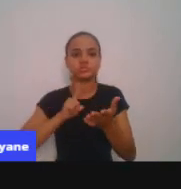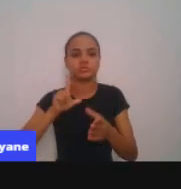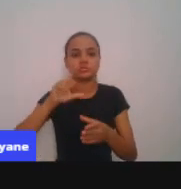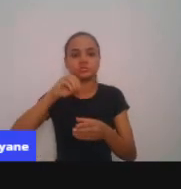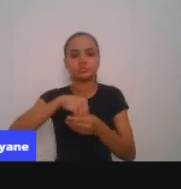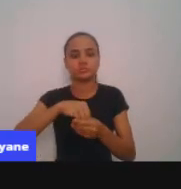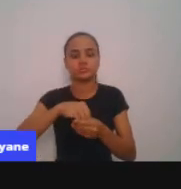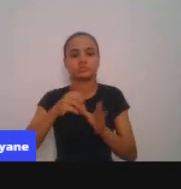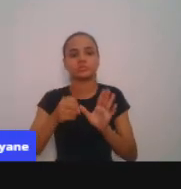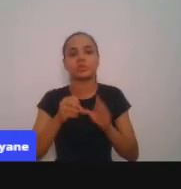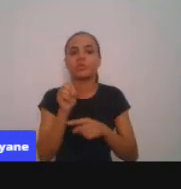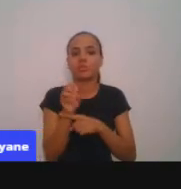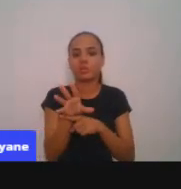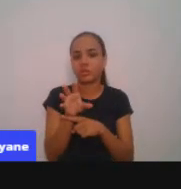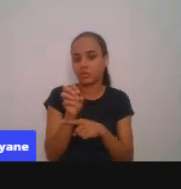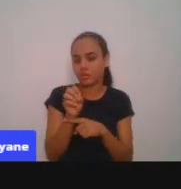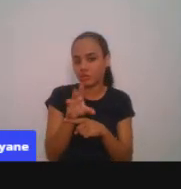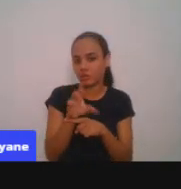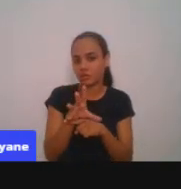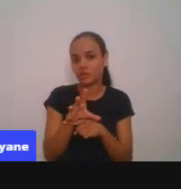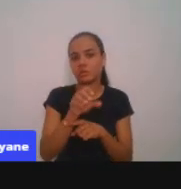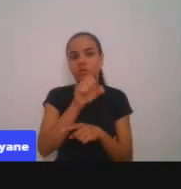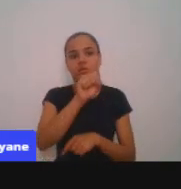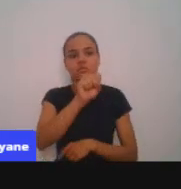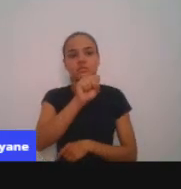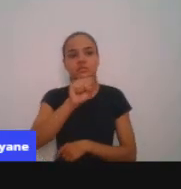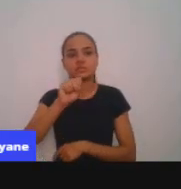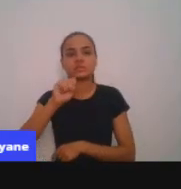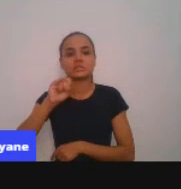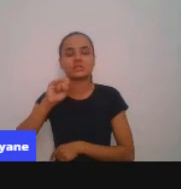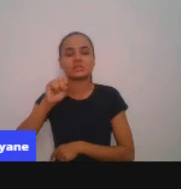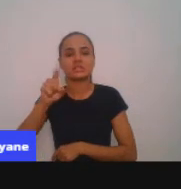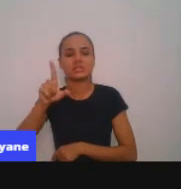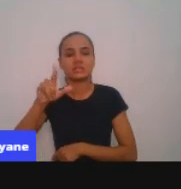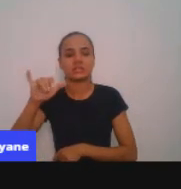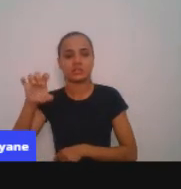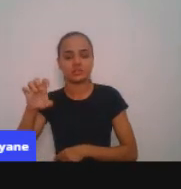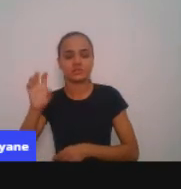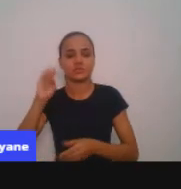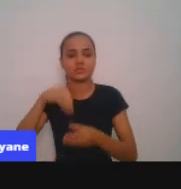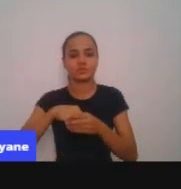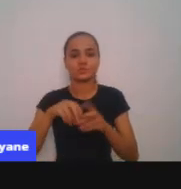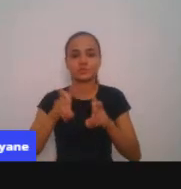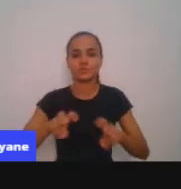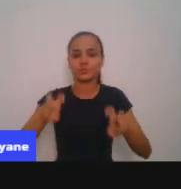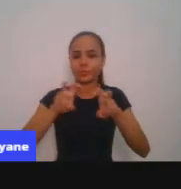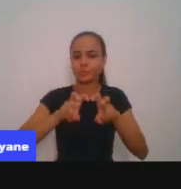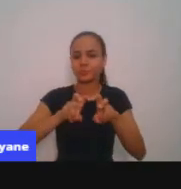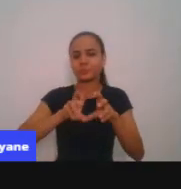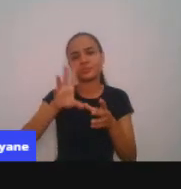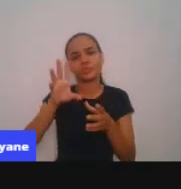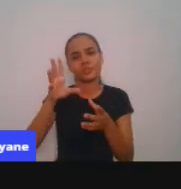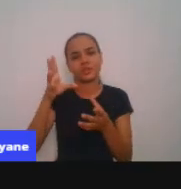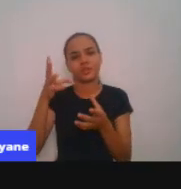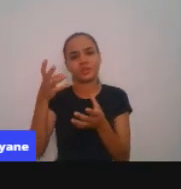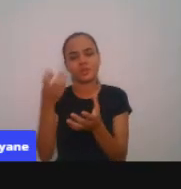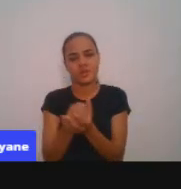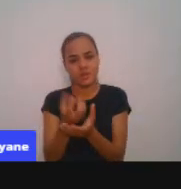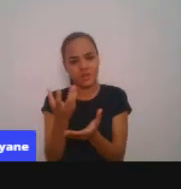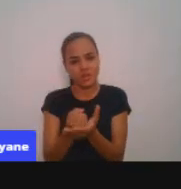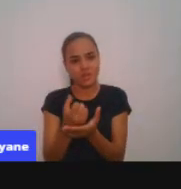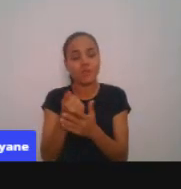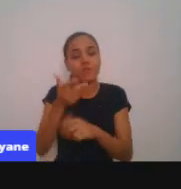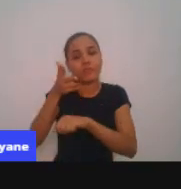para projetar em monitores, no computador. Ele permite que se grave apresentações em forma de vídeo, mas ele tem